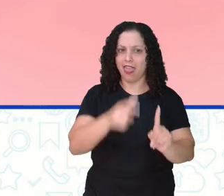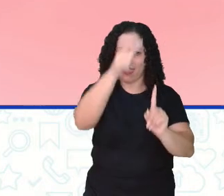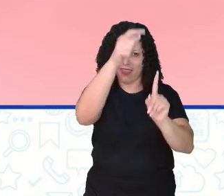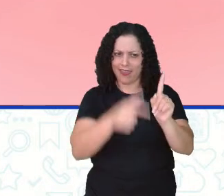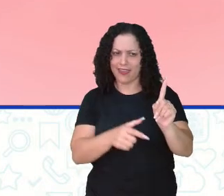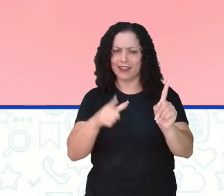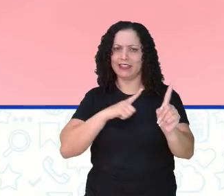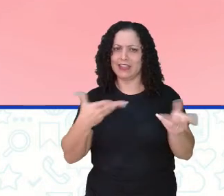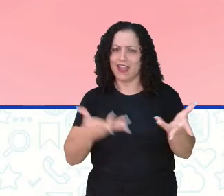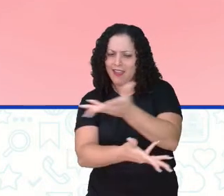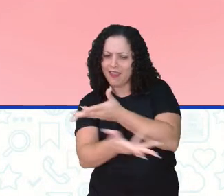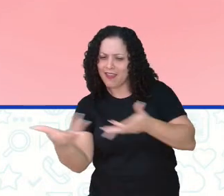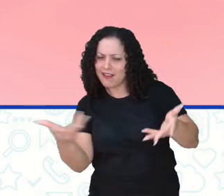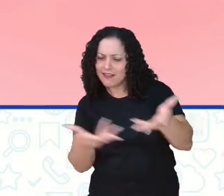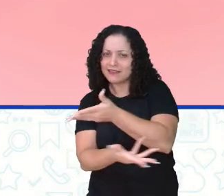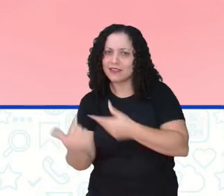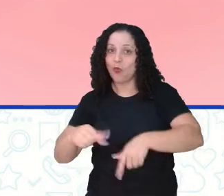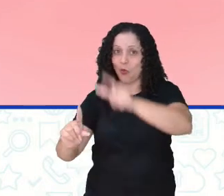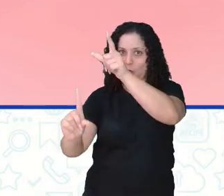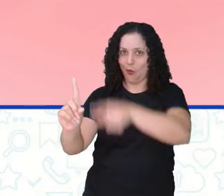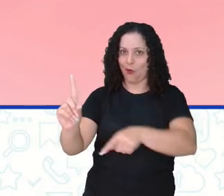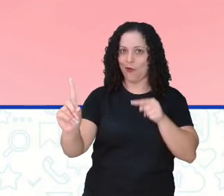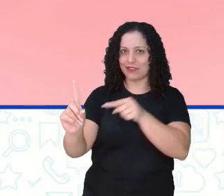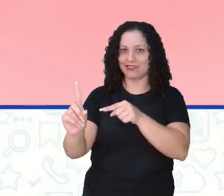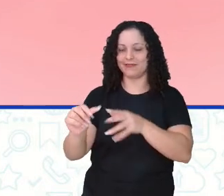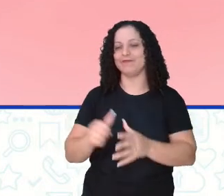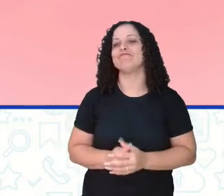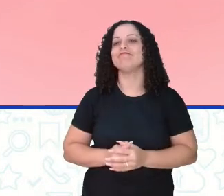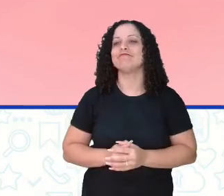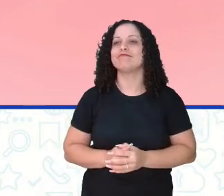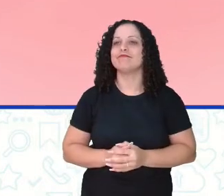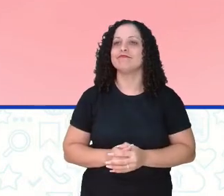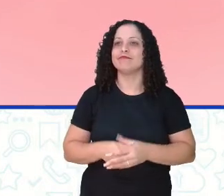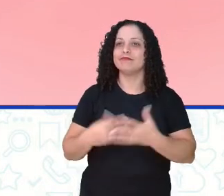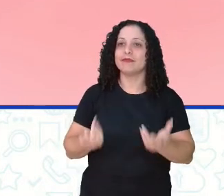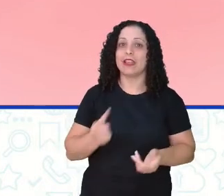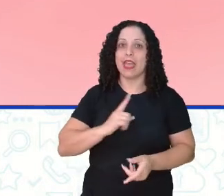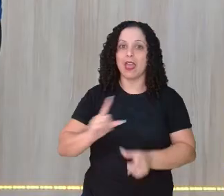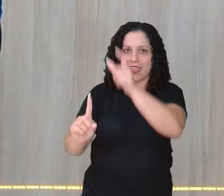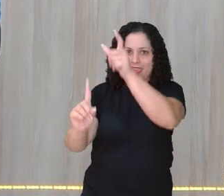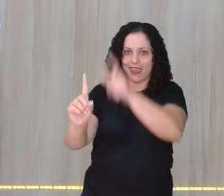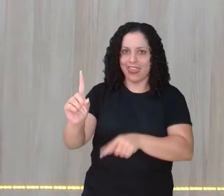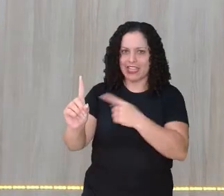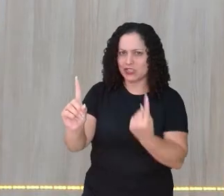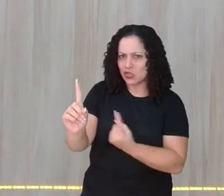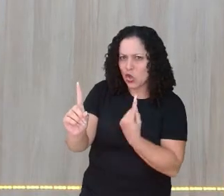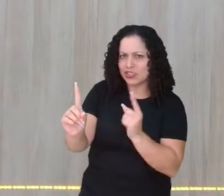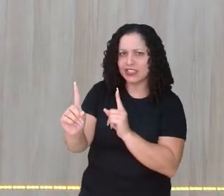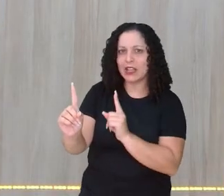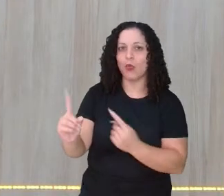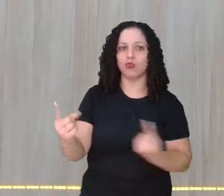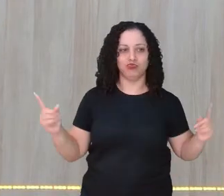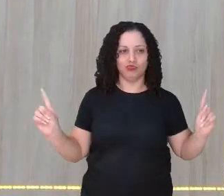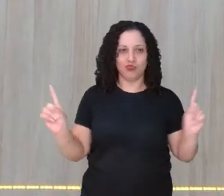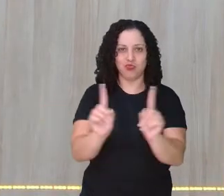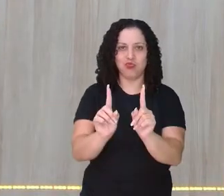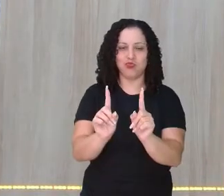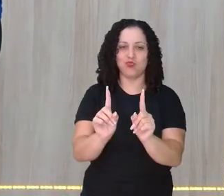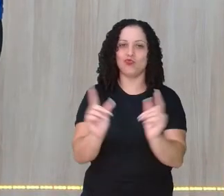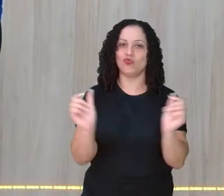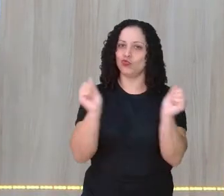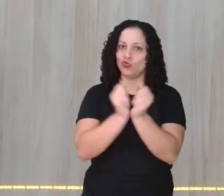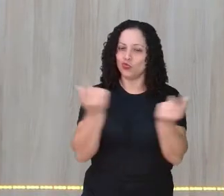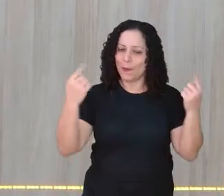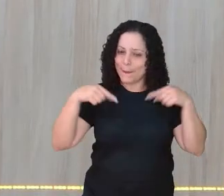de proximidade com o protagonista. Aquele protagonista que nunca está só, né? Sempre tem uma dupla, aquele